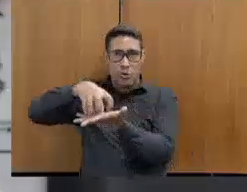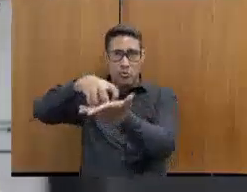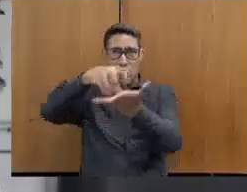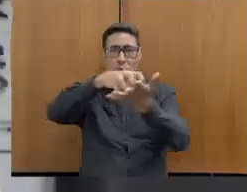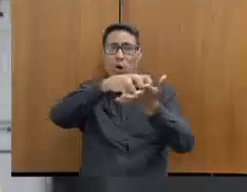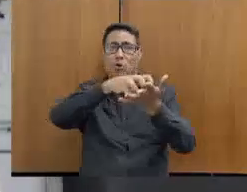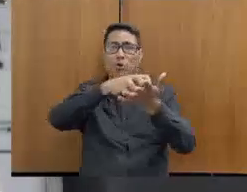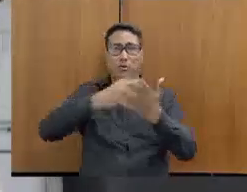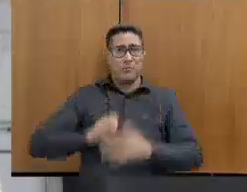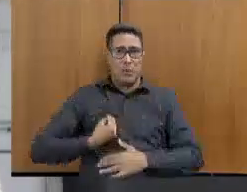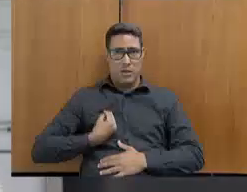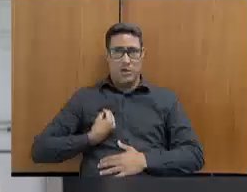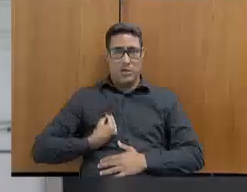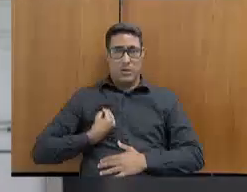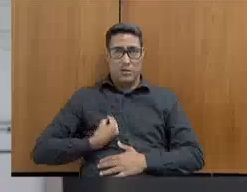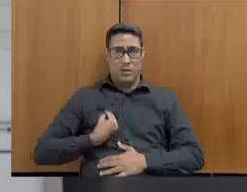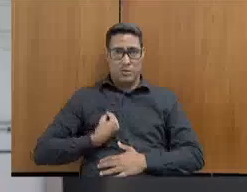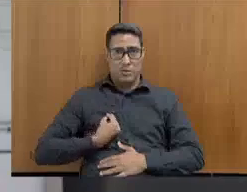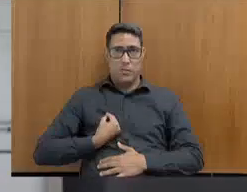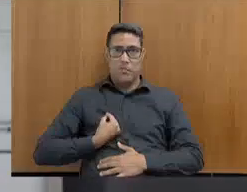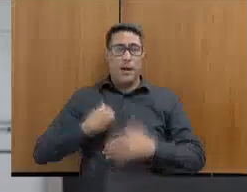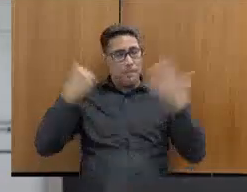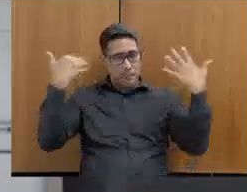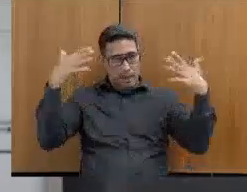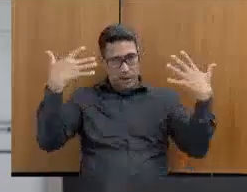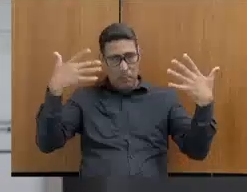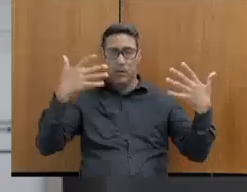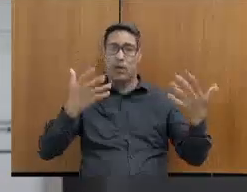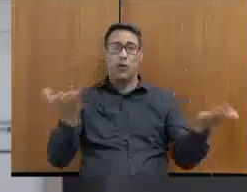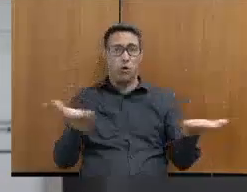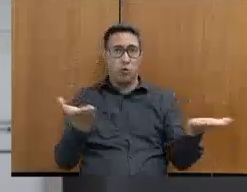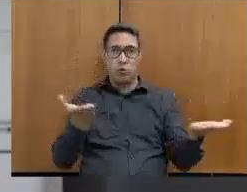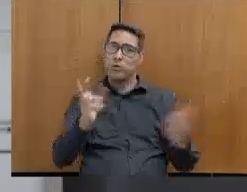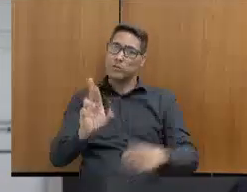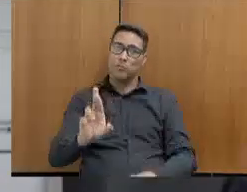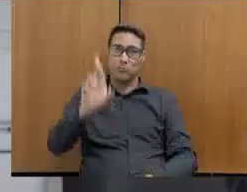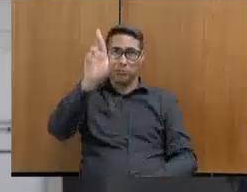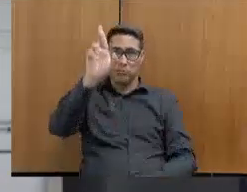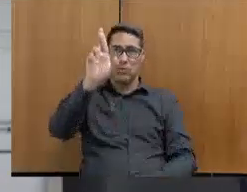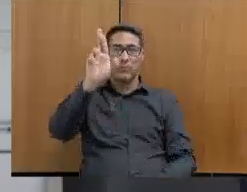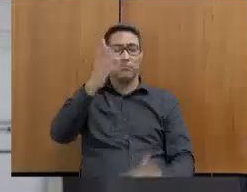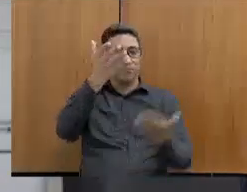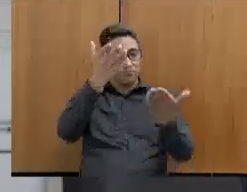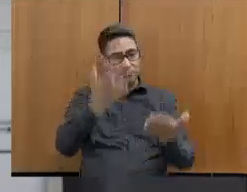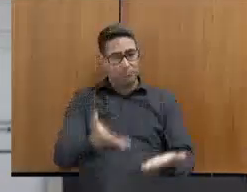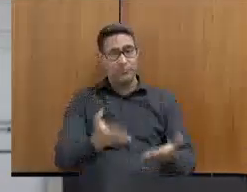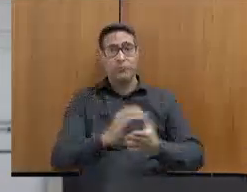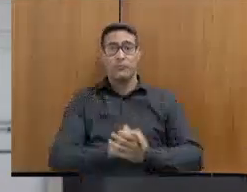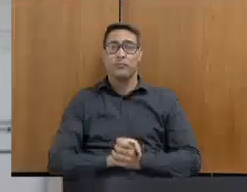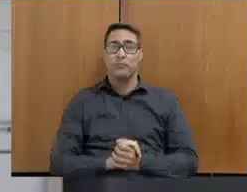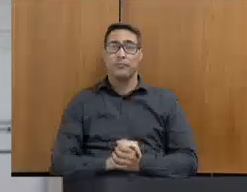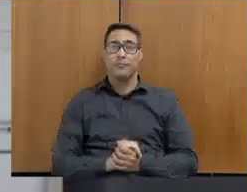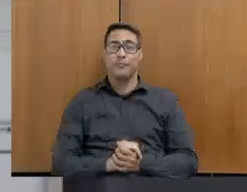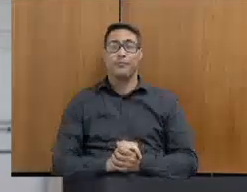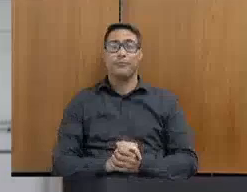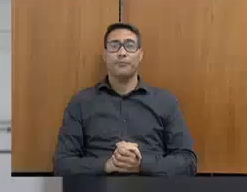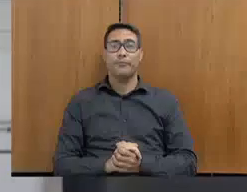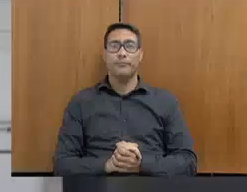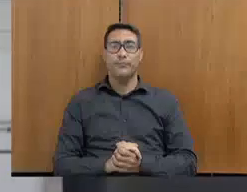estado Então parabéns pelo lugar que ocupa hoje e é muito digno é então